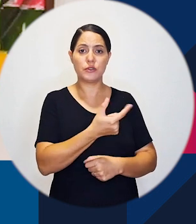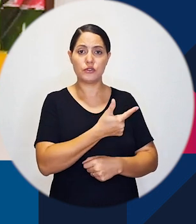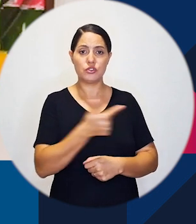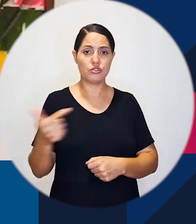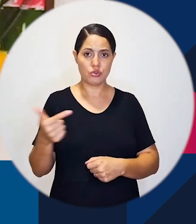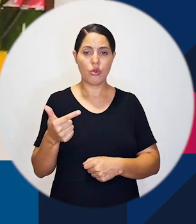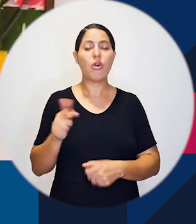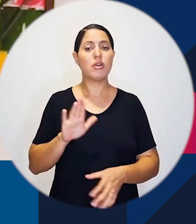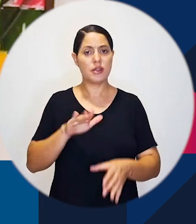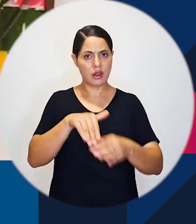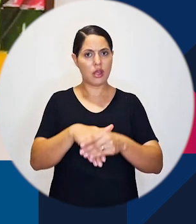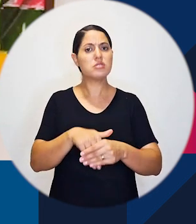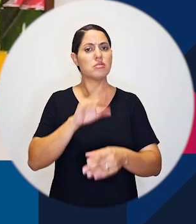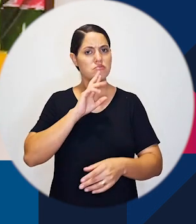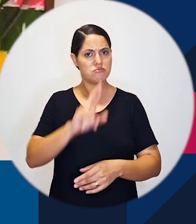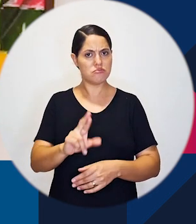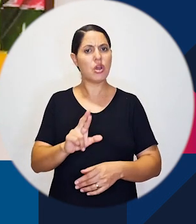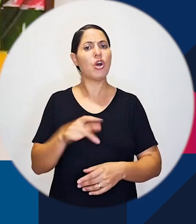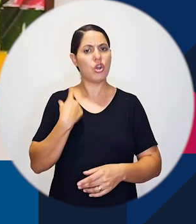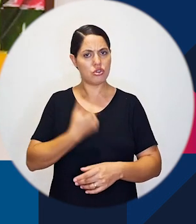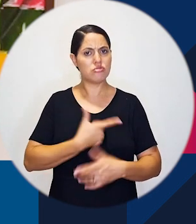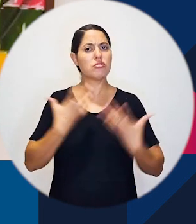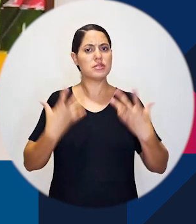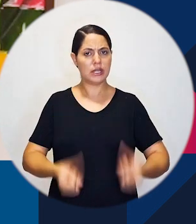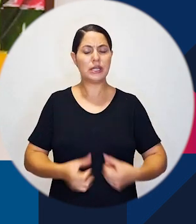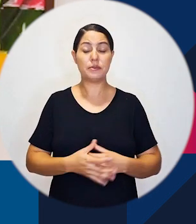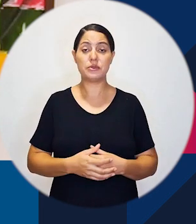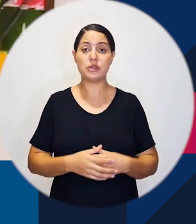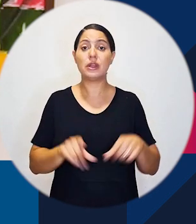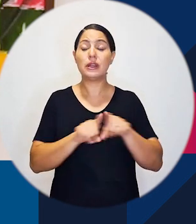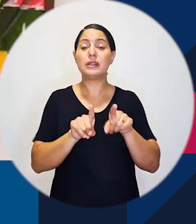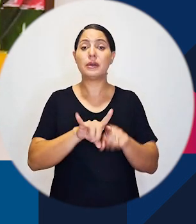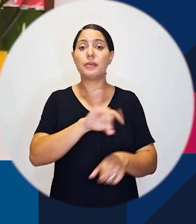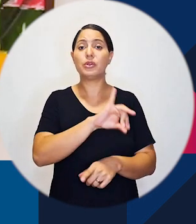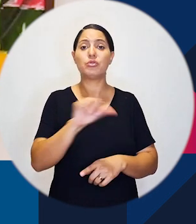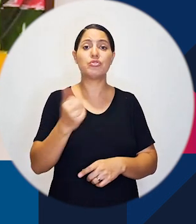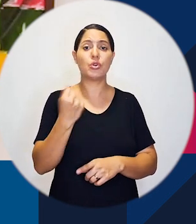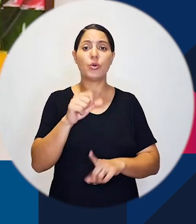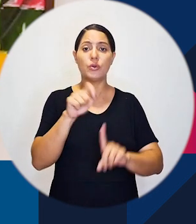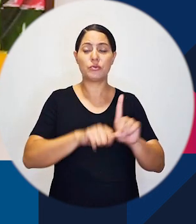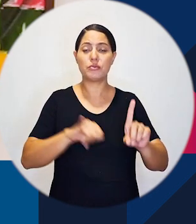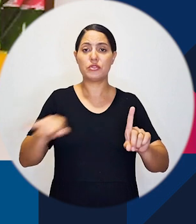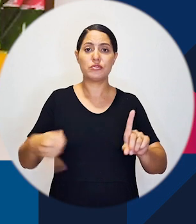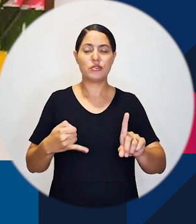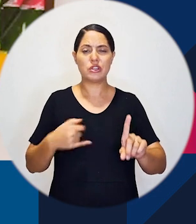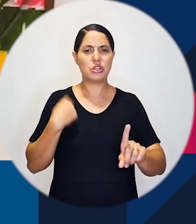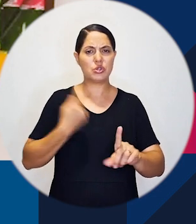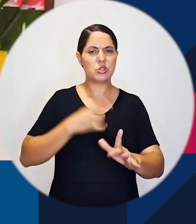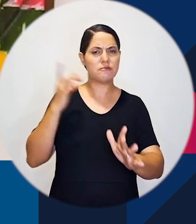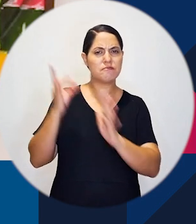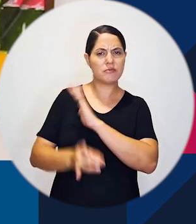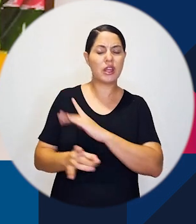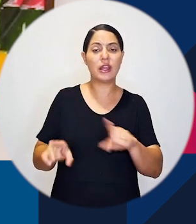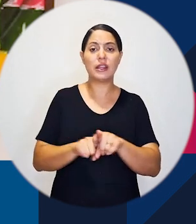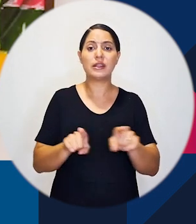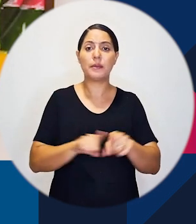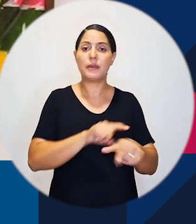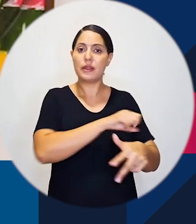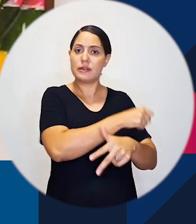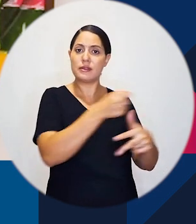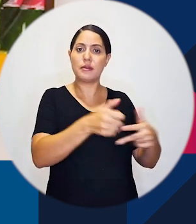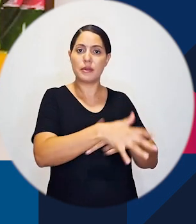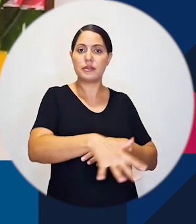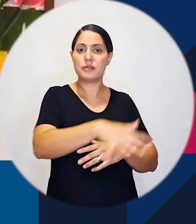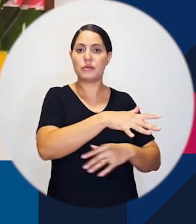em 2022 e também a condenar os atos violentos do 8 de janeiro e o atentado à bomba ocorrido na Praça dos